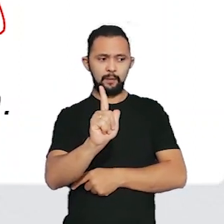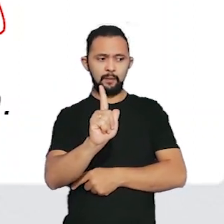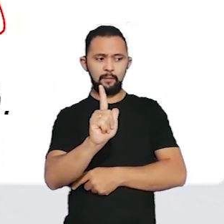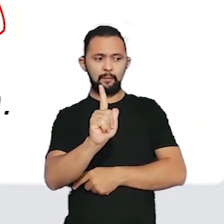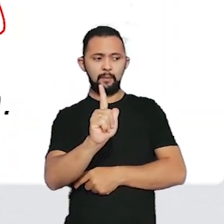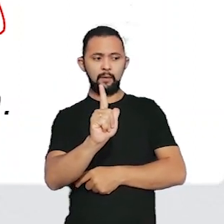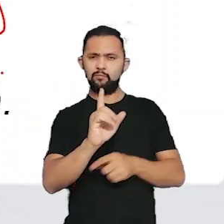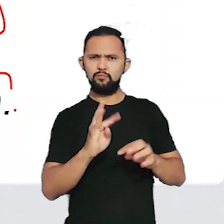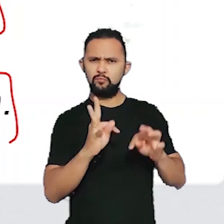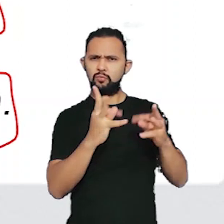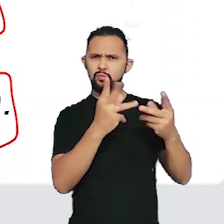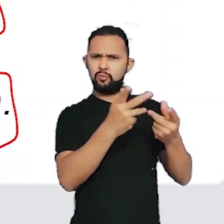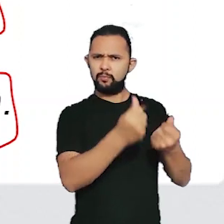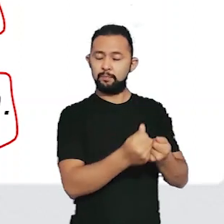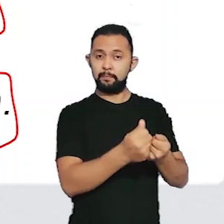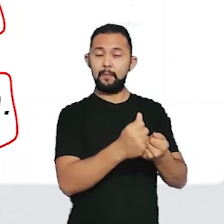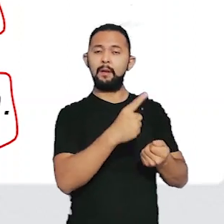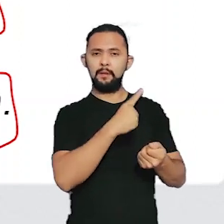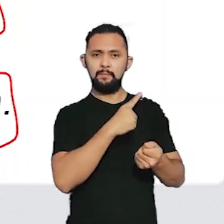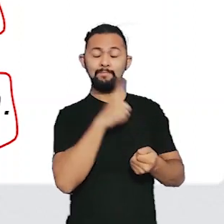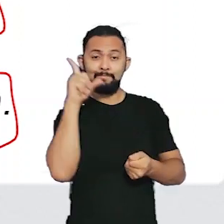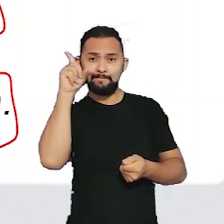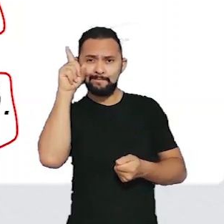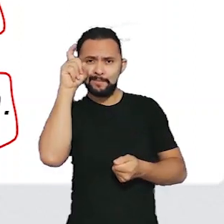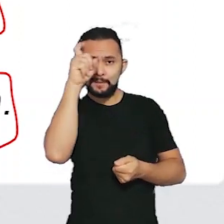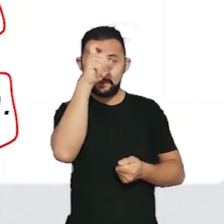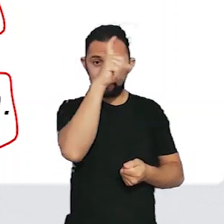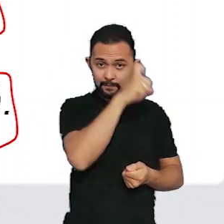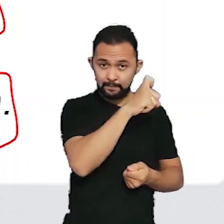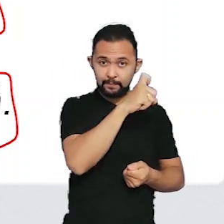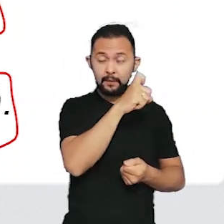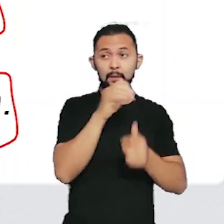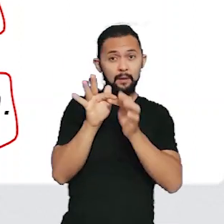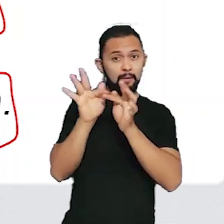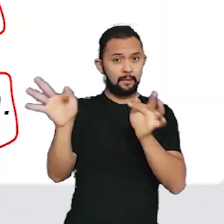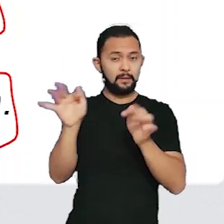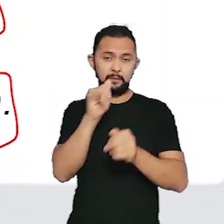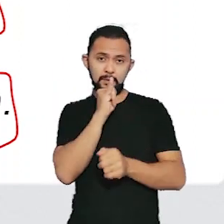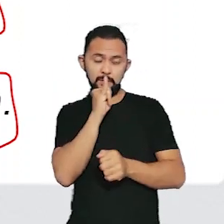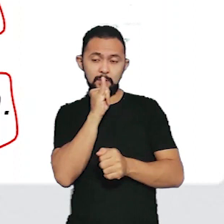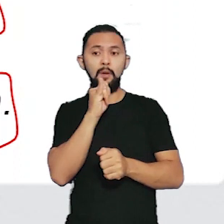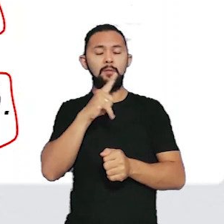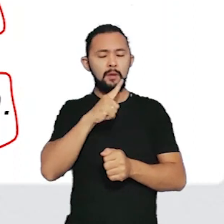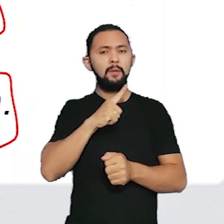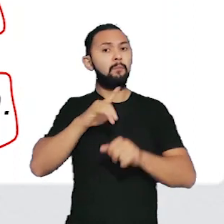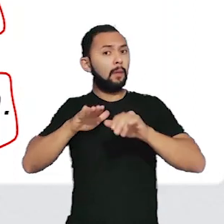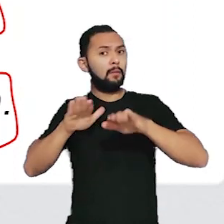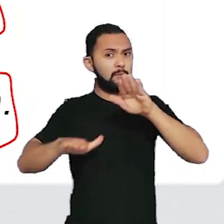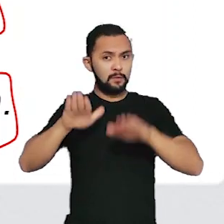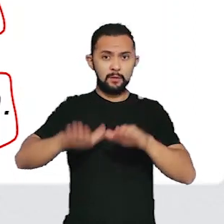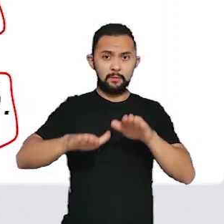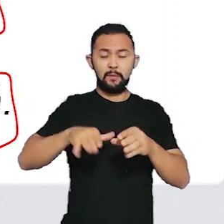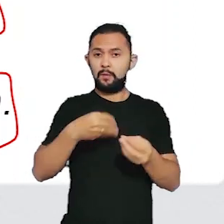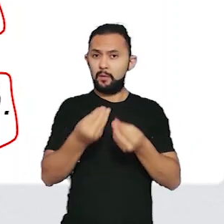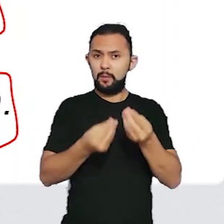vai se dificultará, tá? Então, tudo se dificultará. Então, é com essa condição que as coisas vão ficar